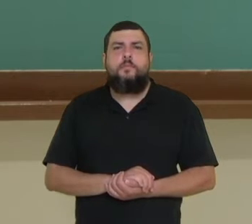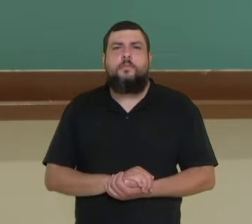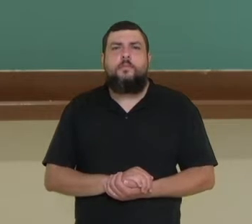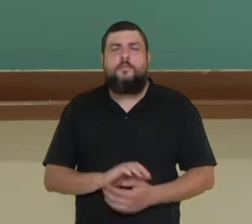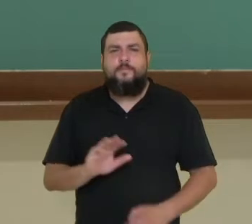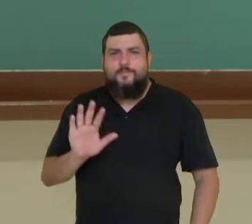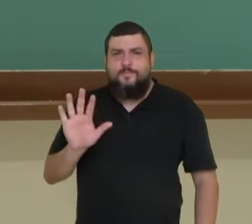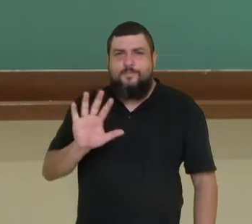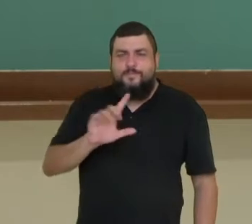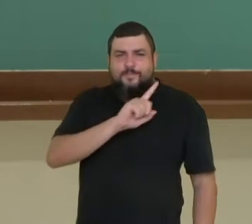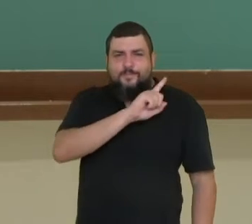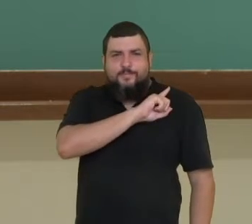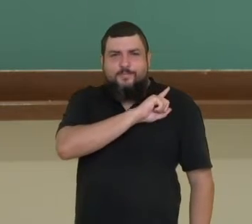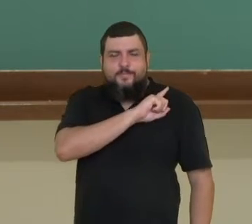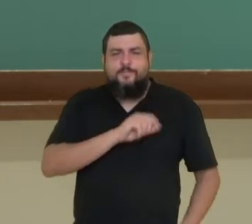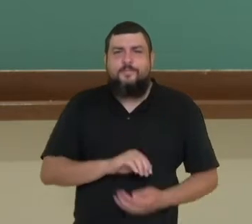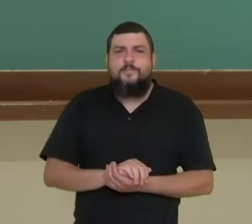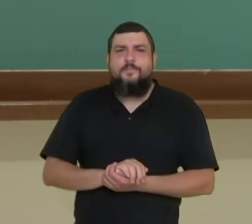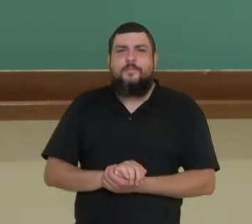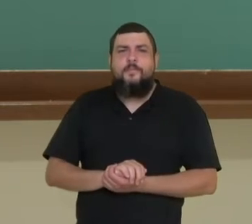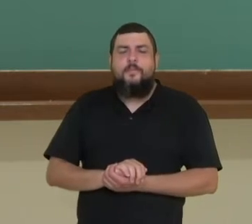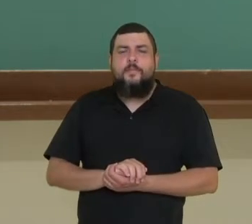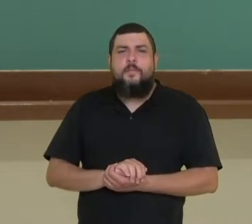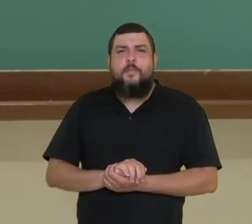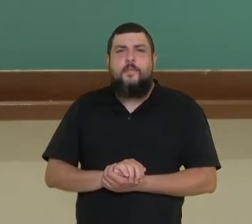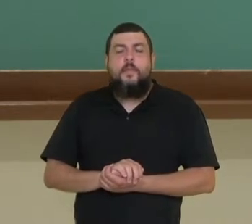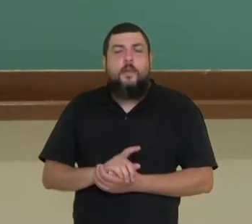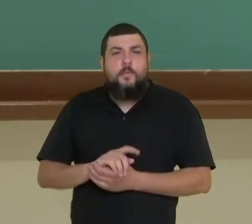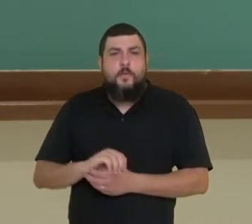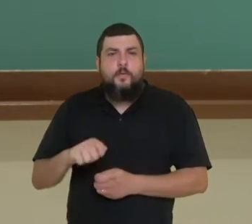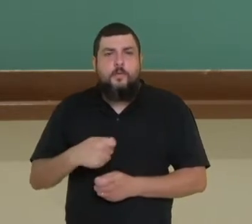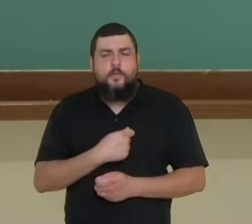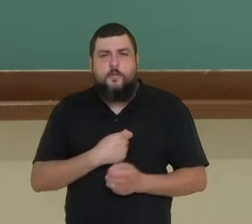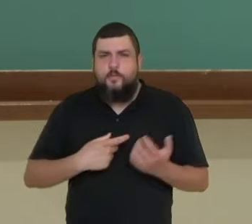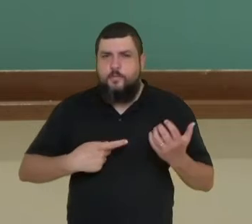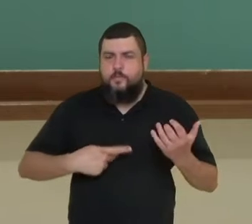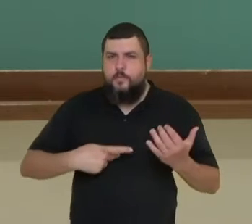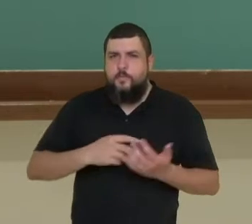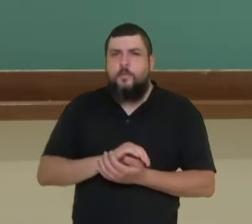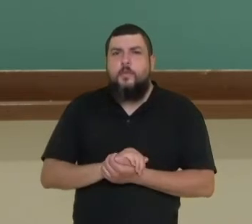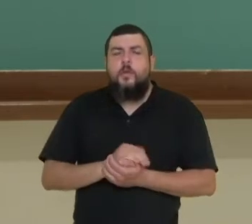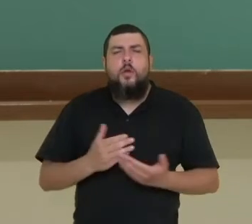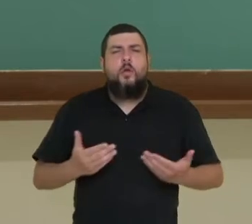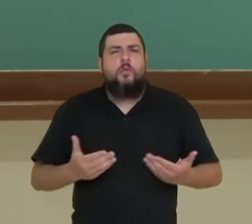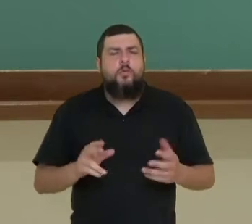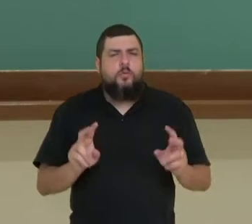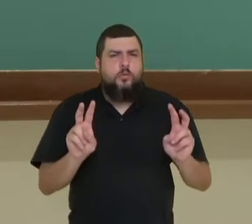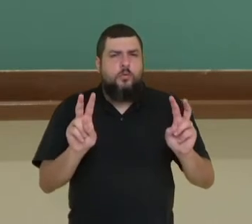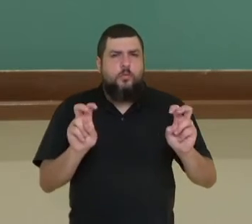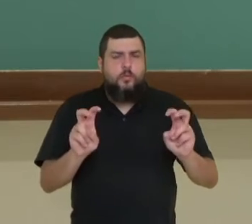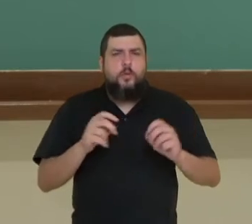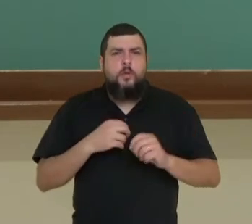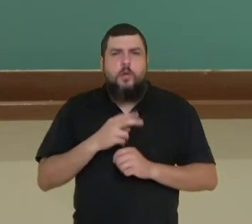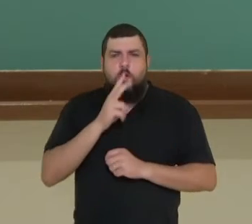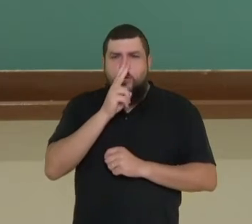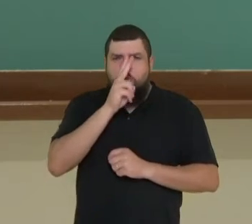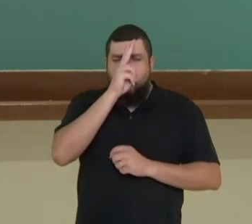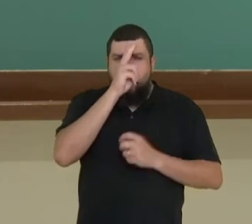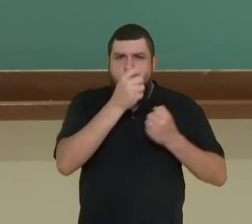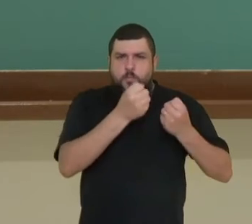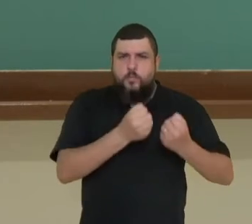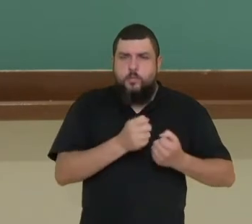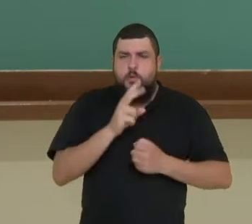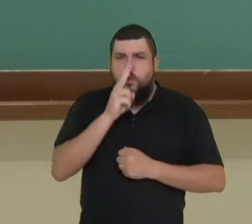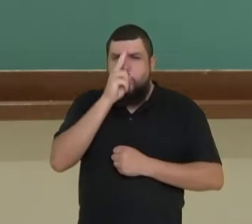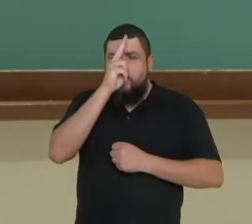Olá, estudantes da primeira série. Quem está falando aqui é o professor Gustavo Treveller e hoje nós vamos estar falando sobre o trabalho da força-peso e da força